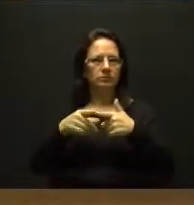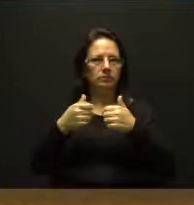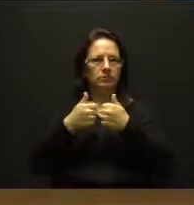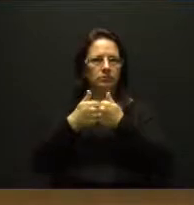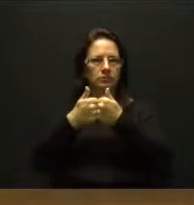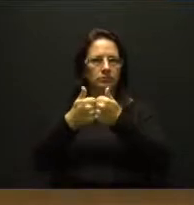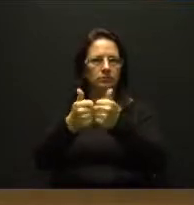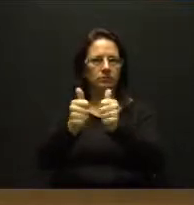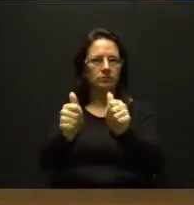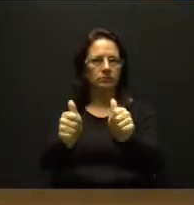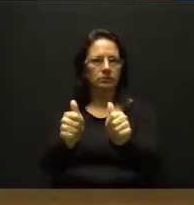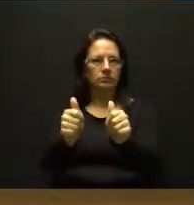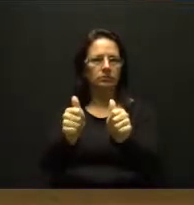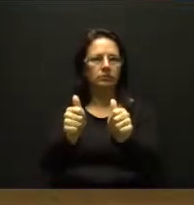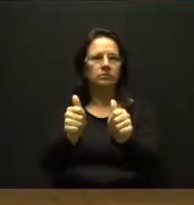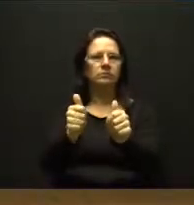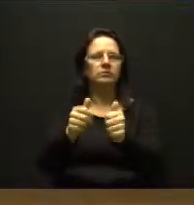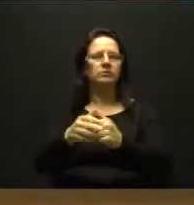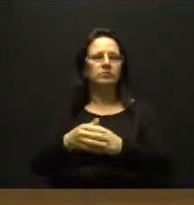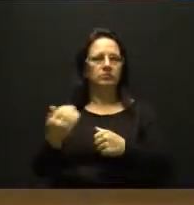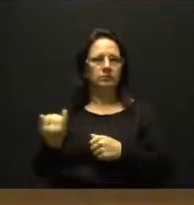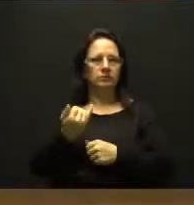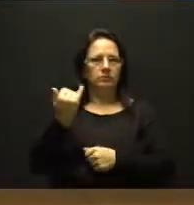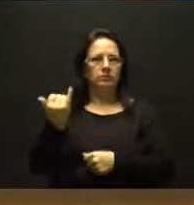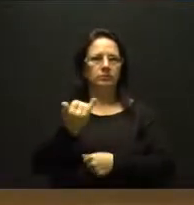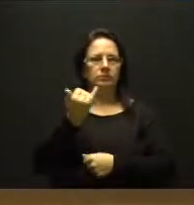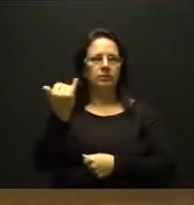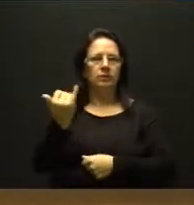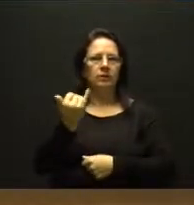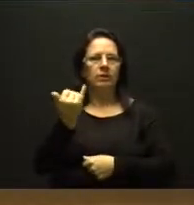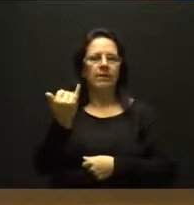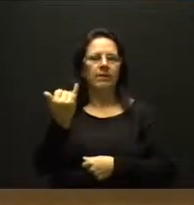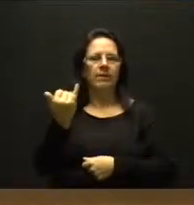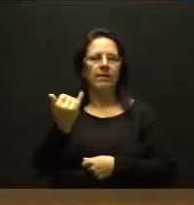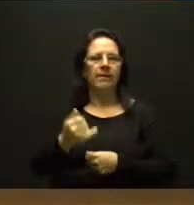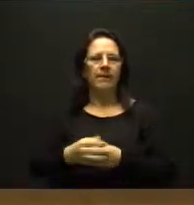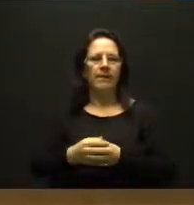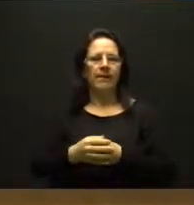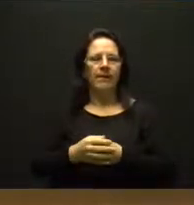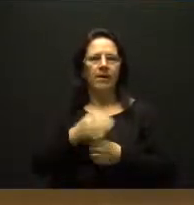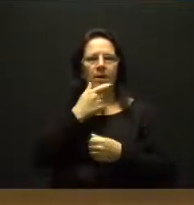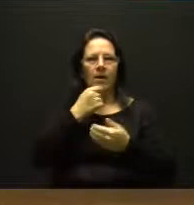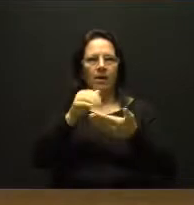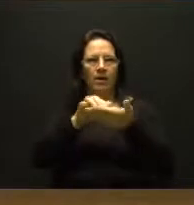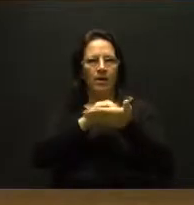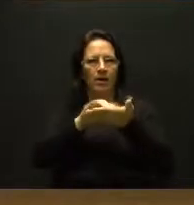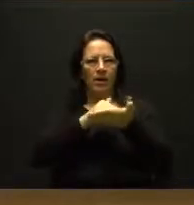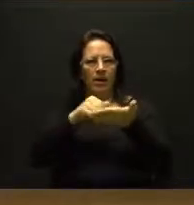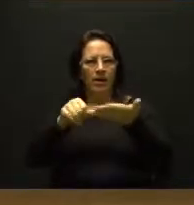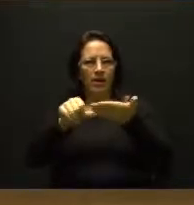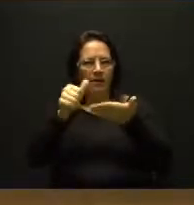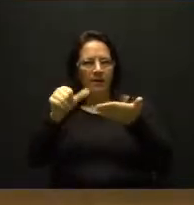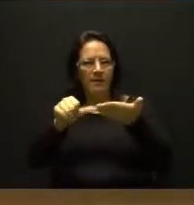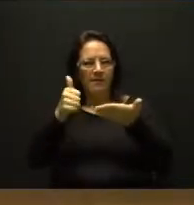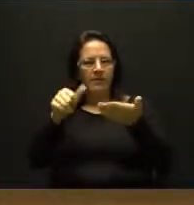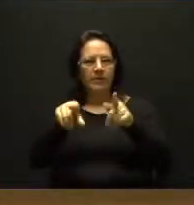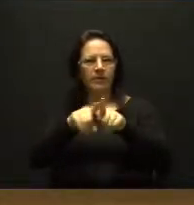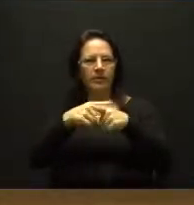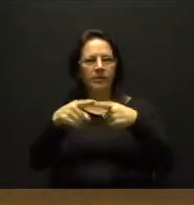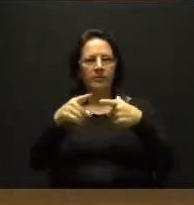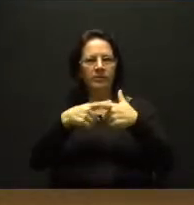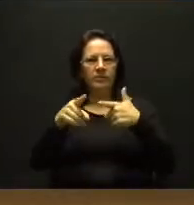é como eu falei é de fundamental importância o secretário primeiro o meu disse na questão